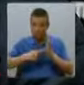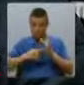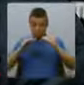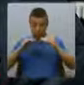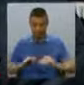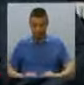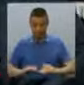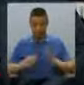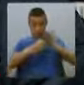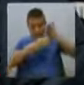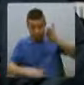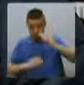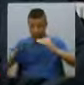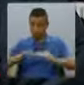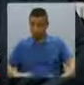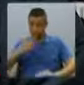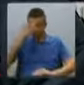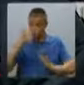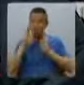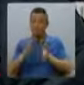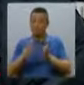tabela classificativa.